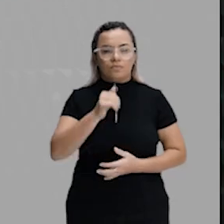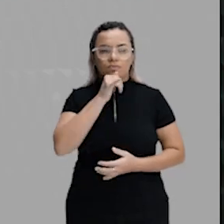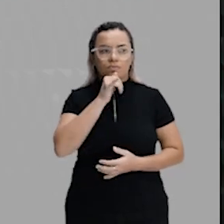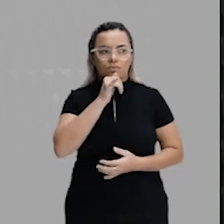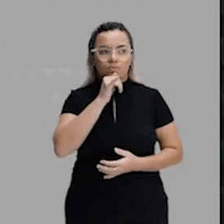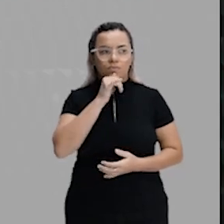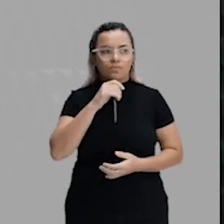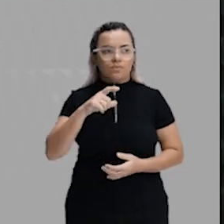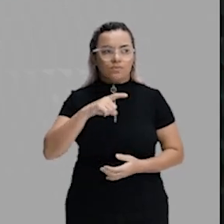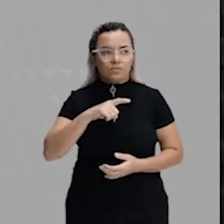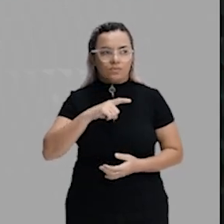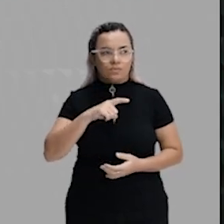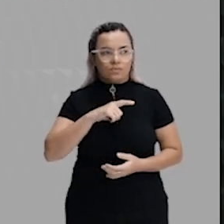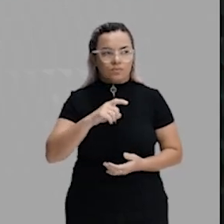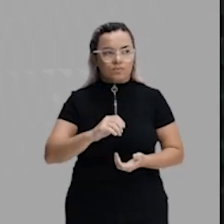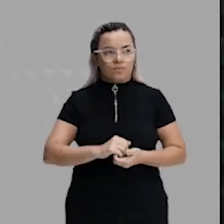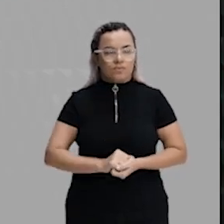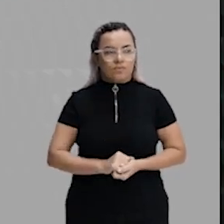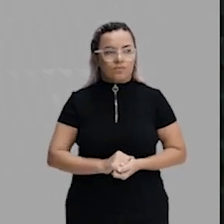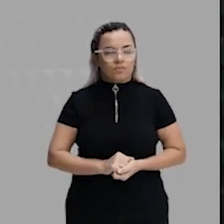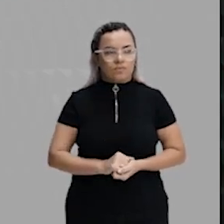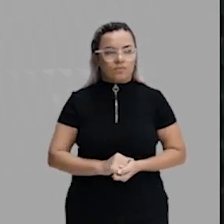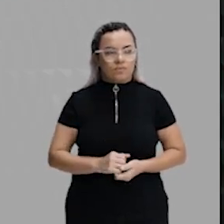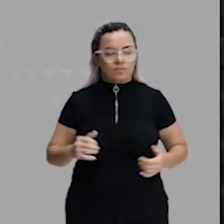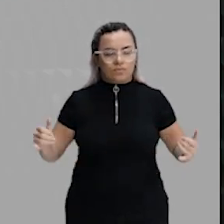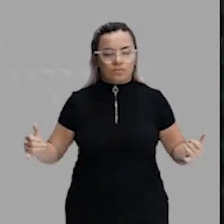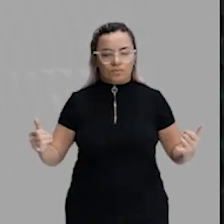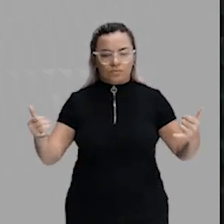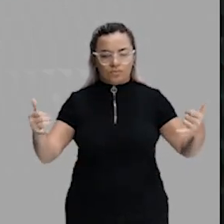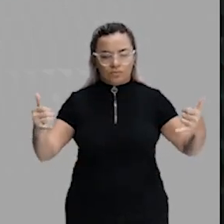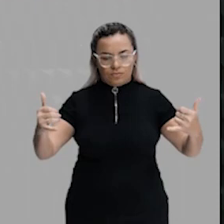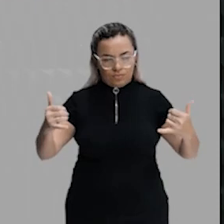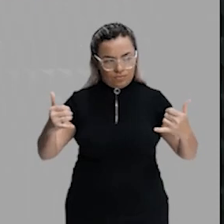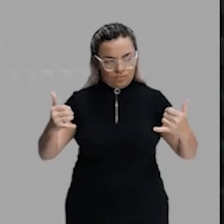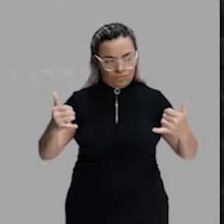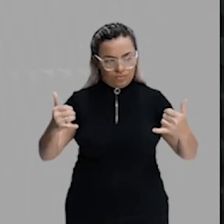a gente tem aqui, ó, resistor,